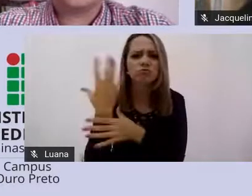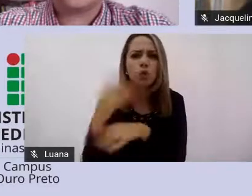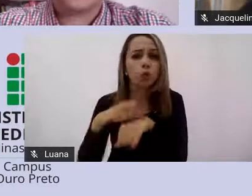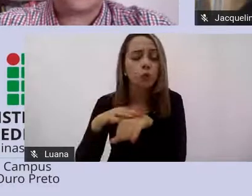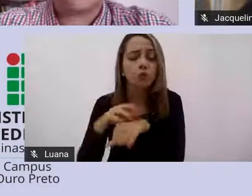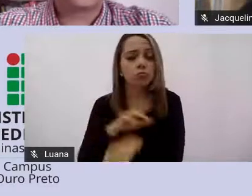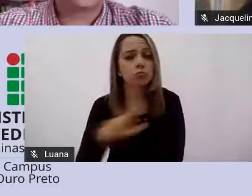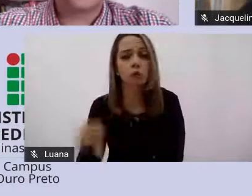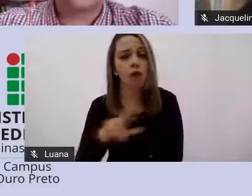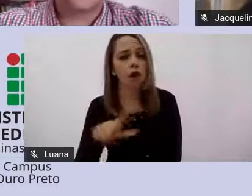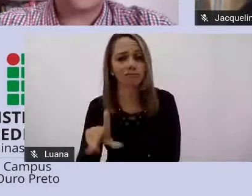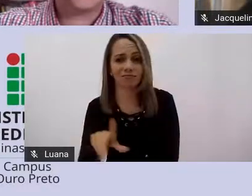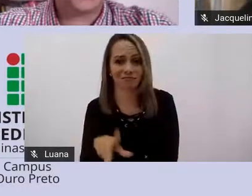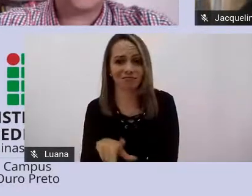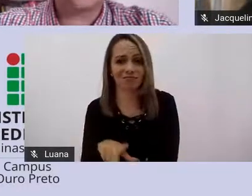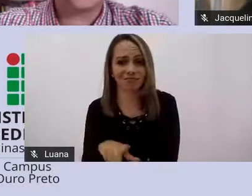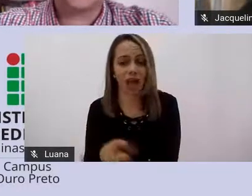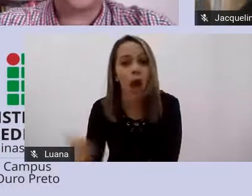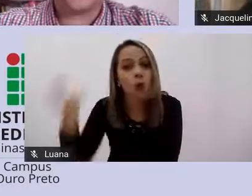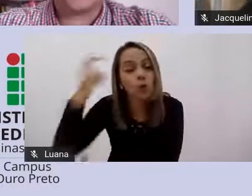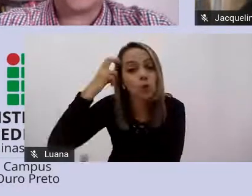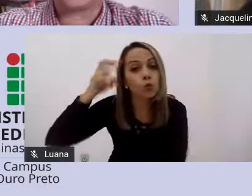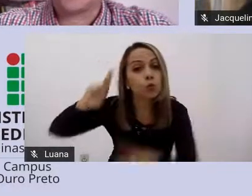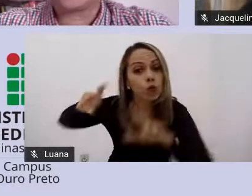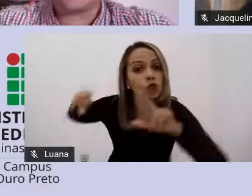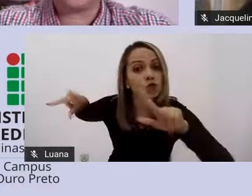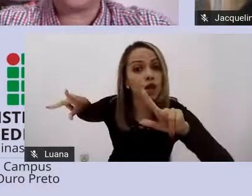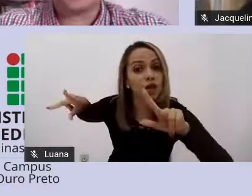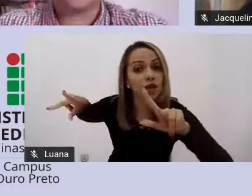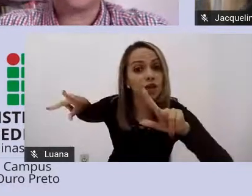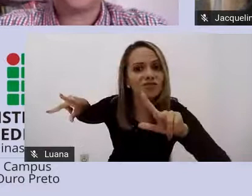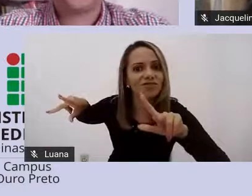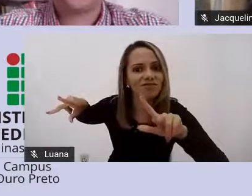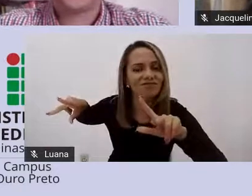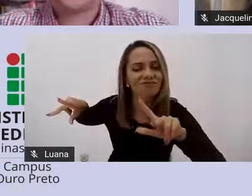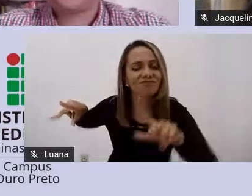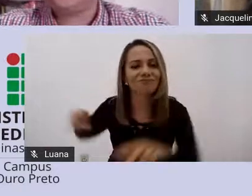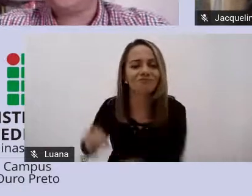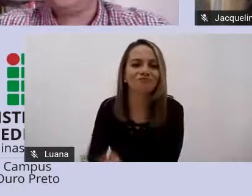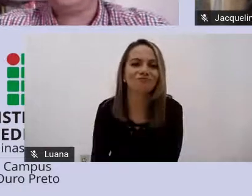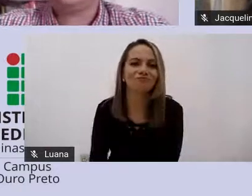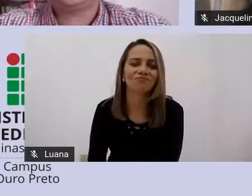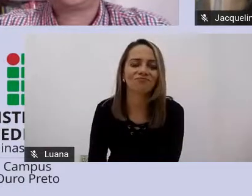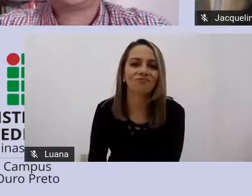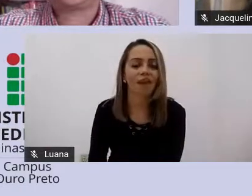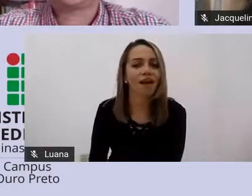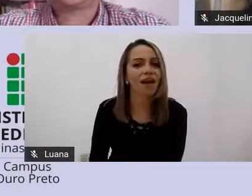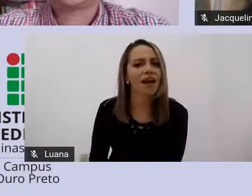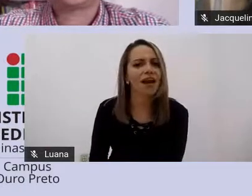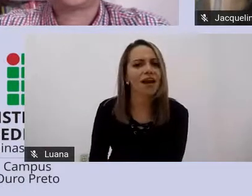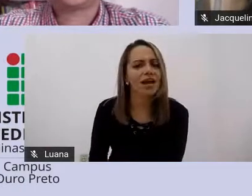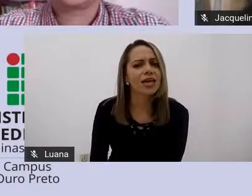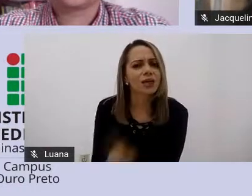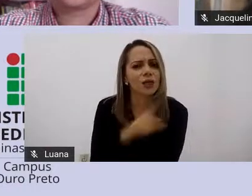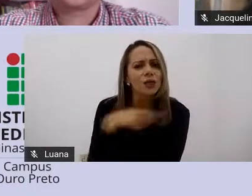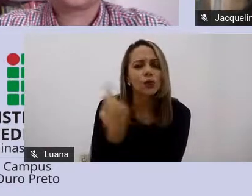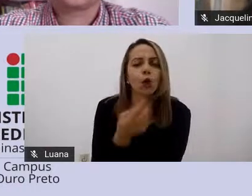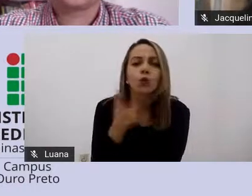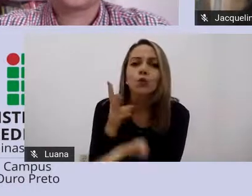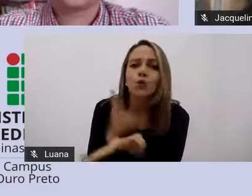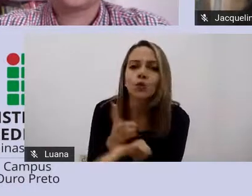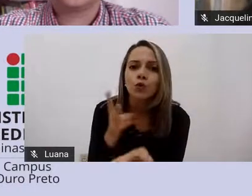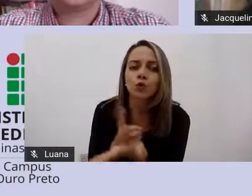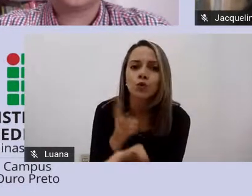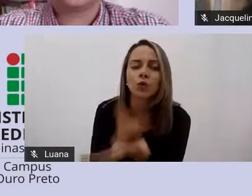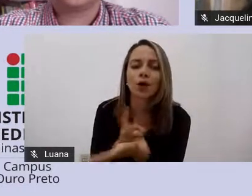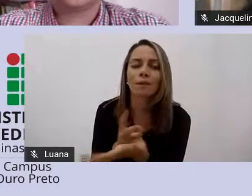né? É a cultura do outro, a cultura do diferente, né? Sempre. E a gente continua utilizando, né, para dizer o que